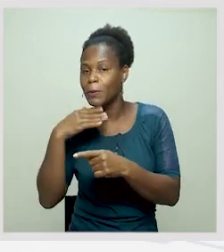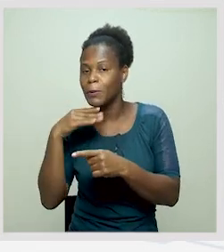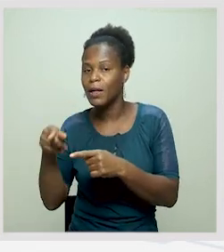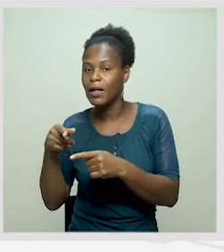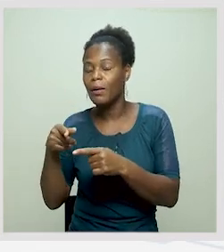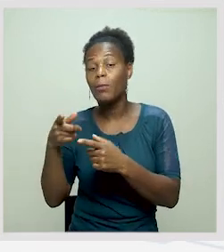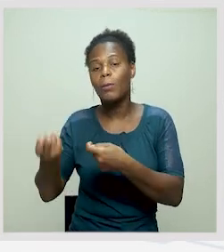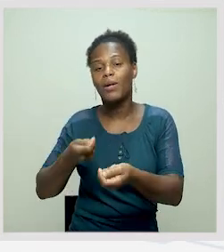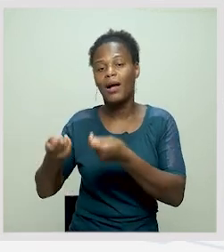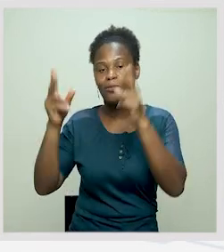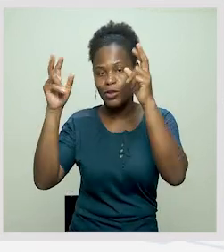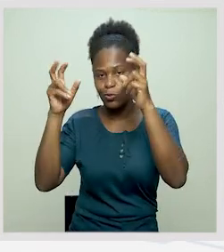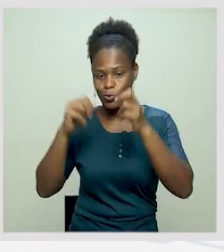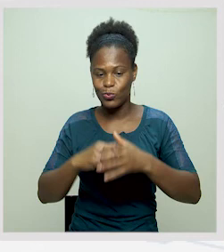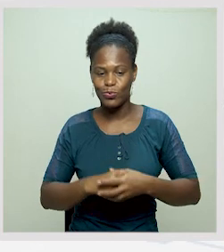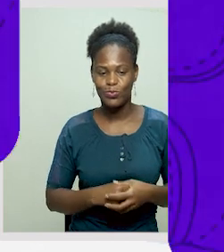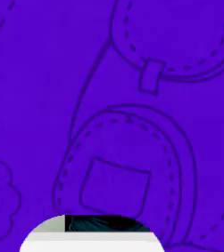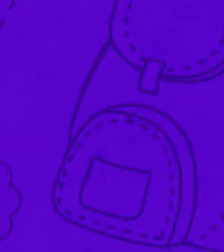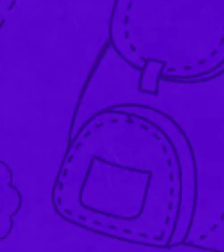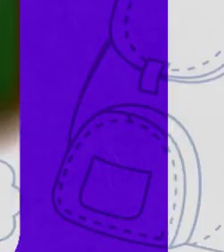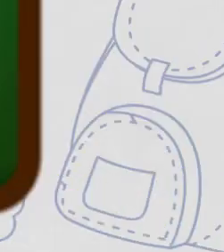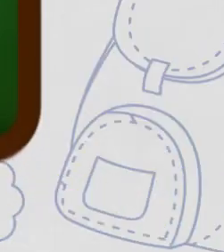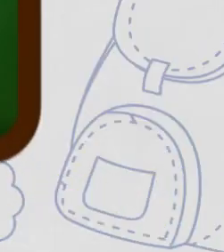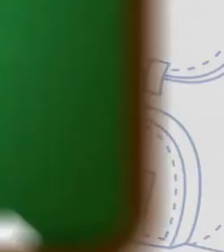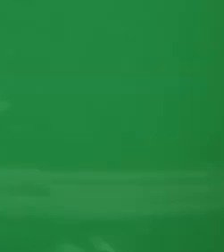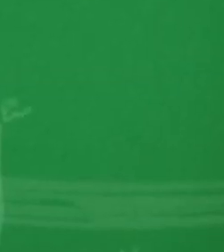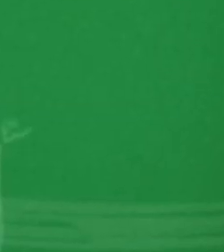de mercado de títulos.